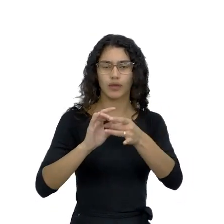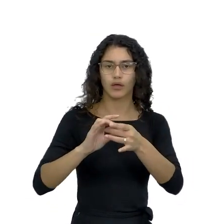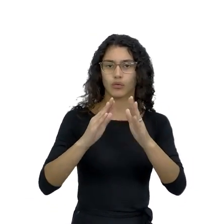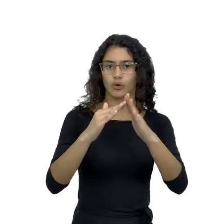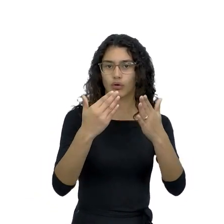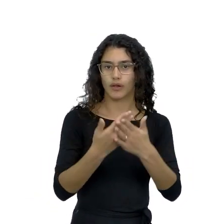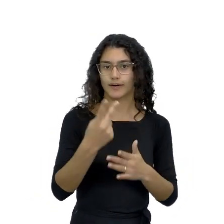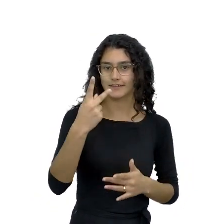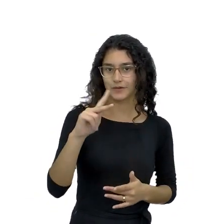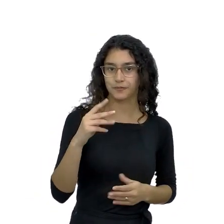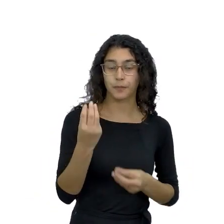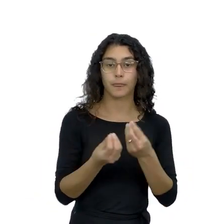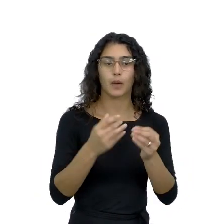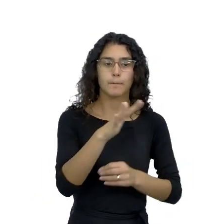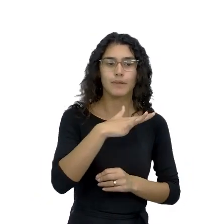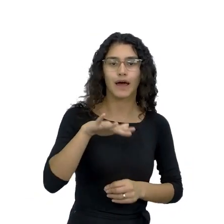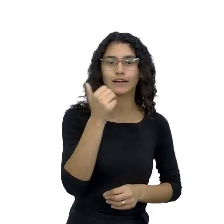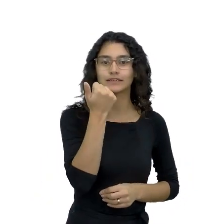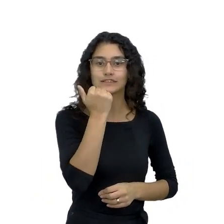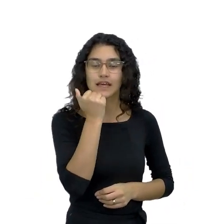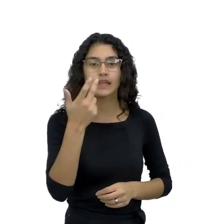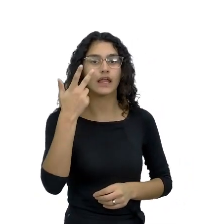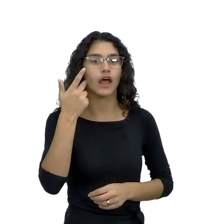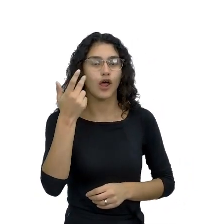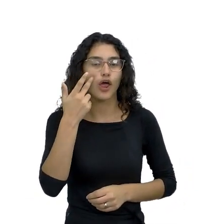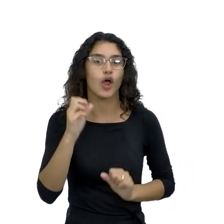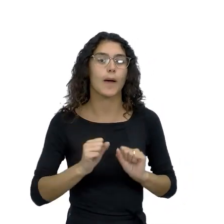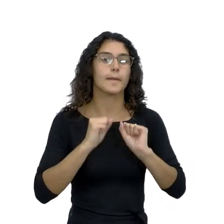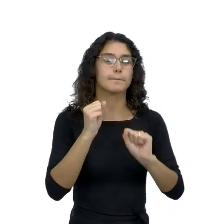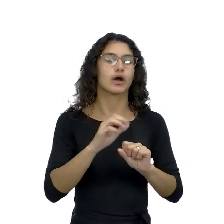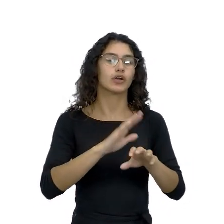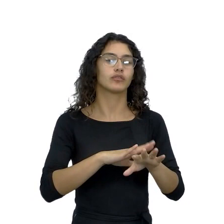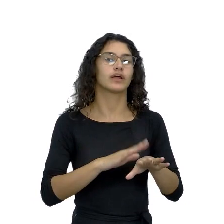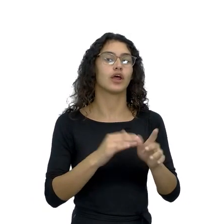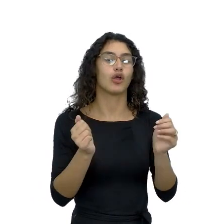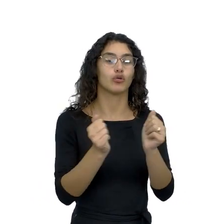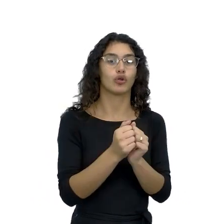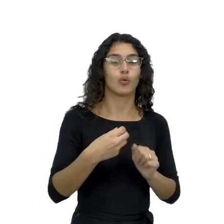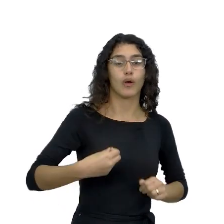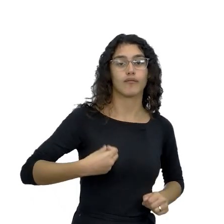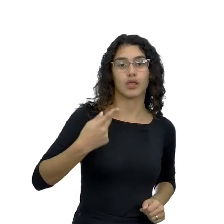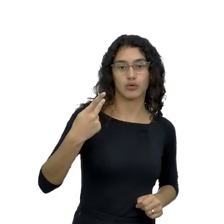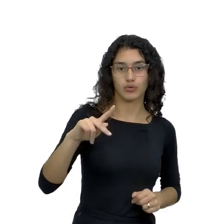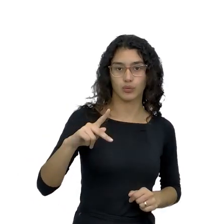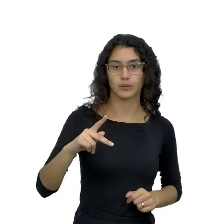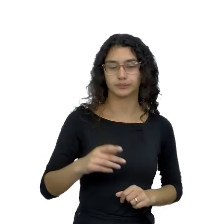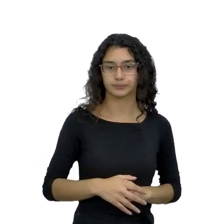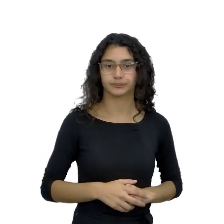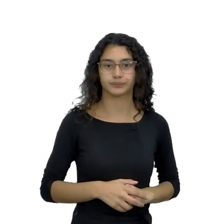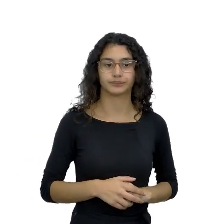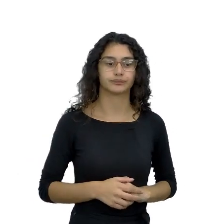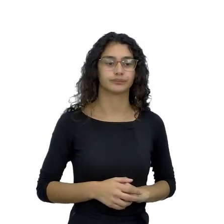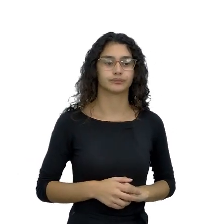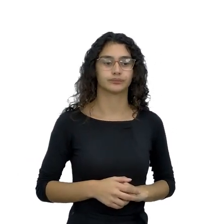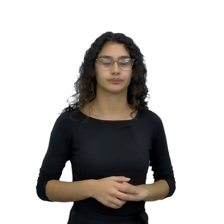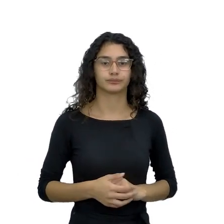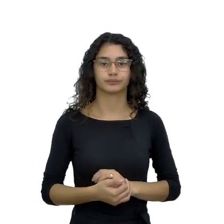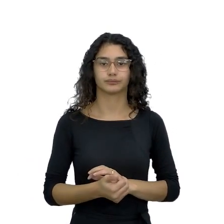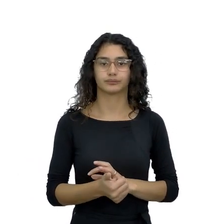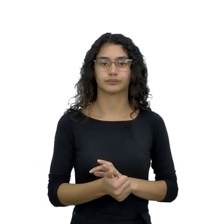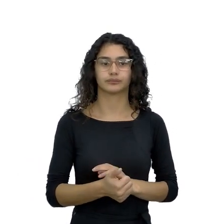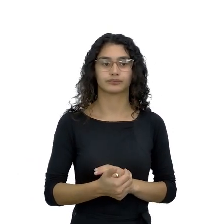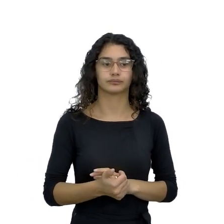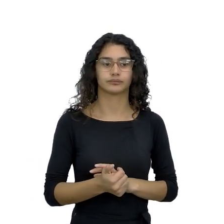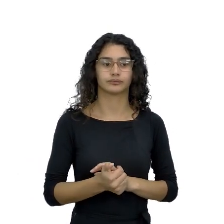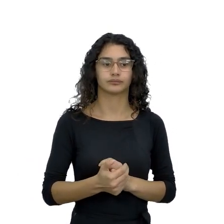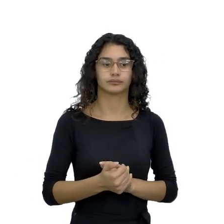escolar. Como a área de ciências da natureza pode contribuir em sua realidade? E explorar